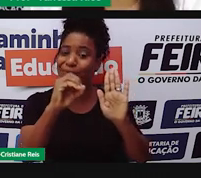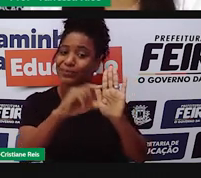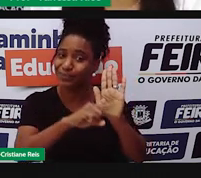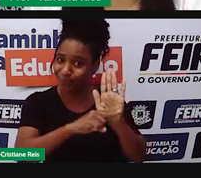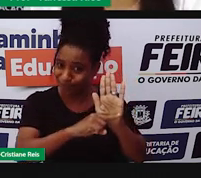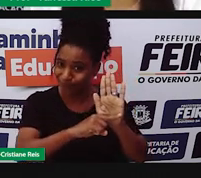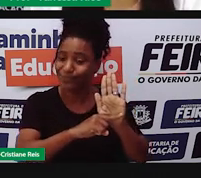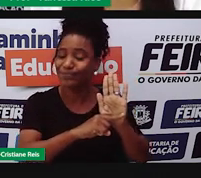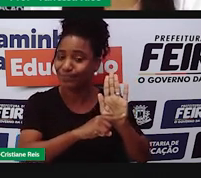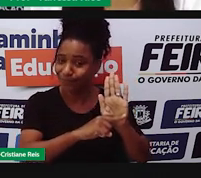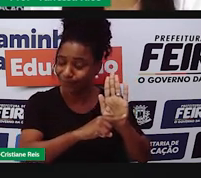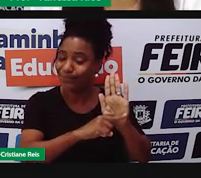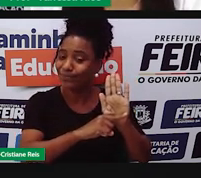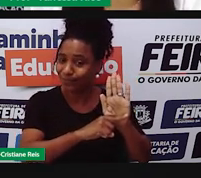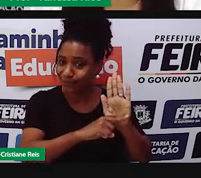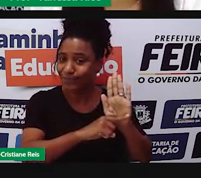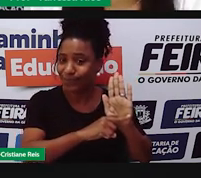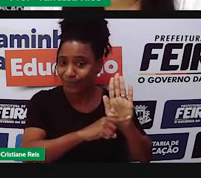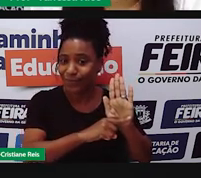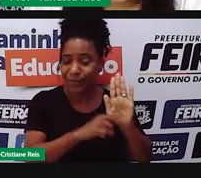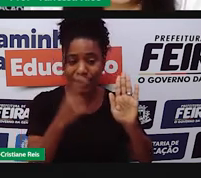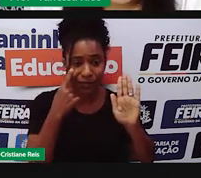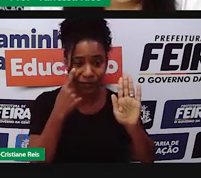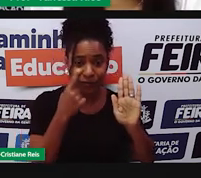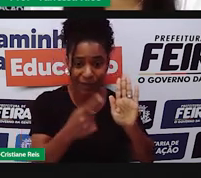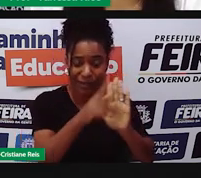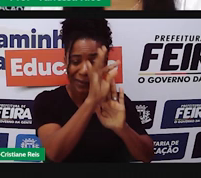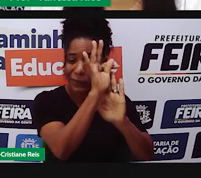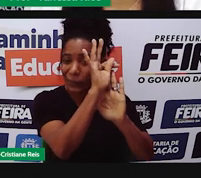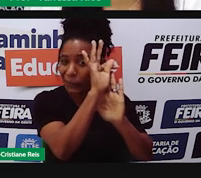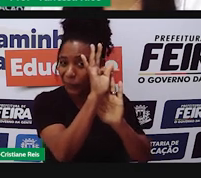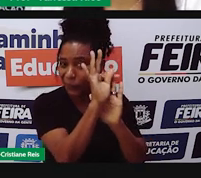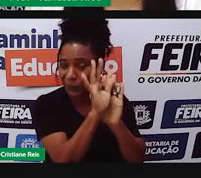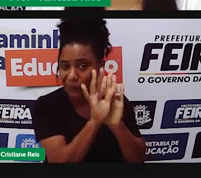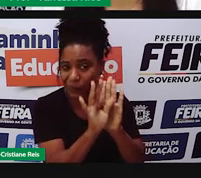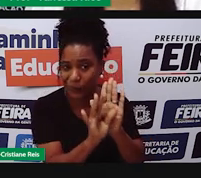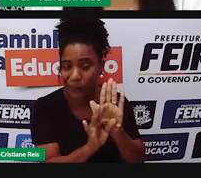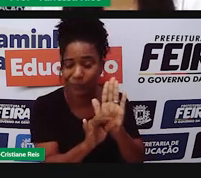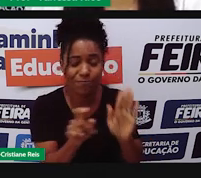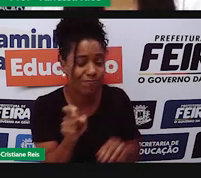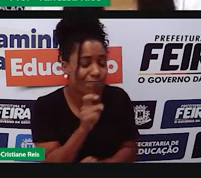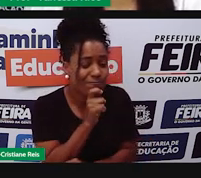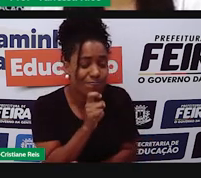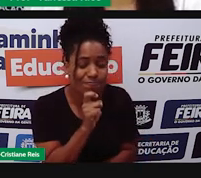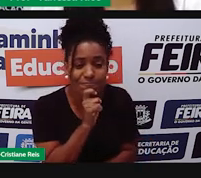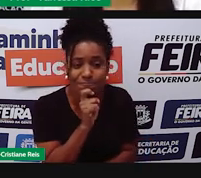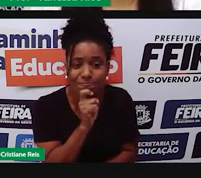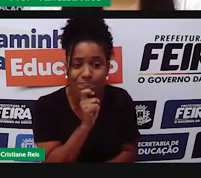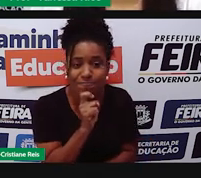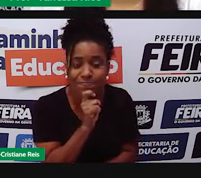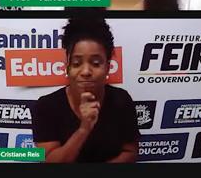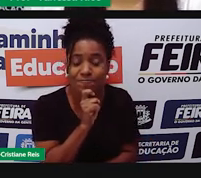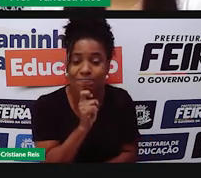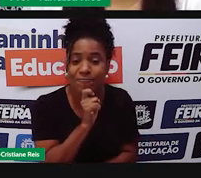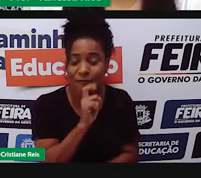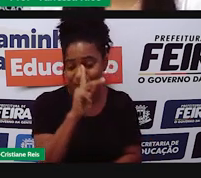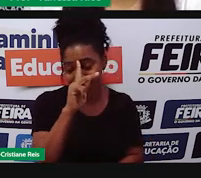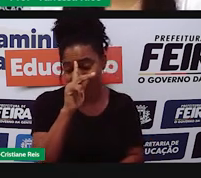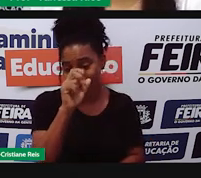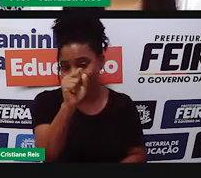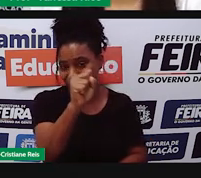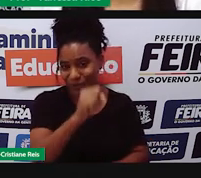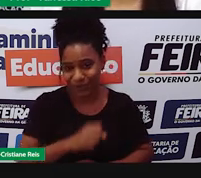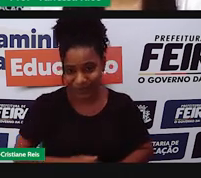a gente observa aí uma temperatura muito fria, não é? Uma temperatura aí gelada. O que que a